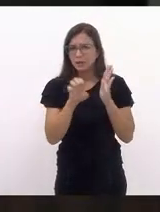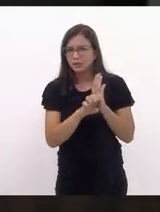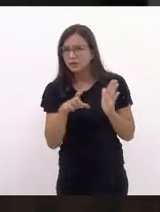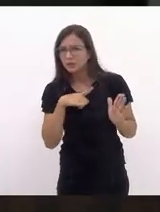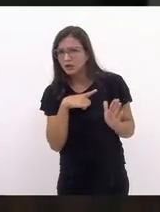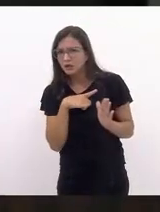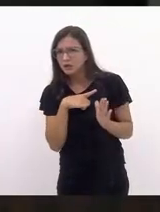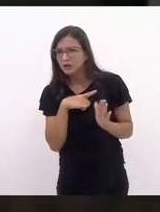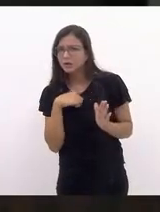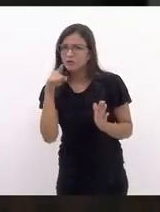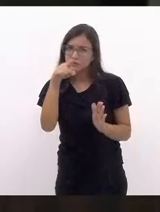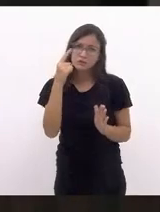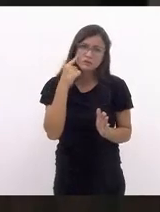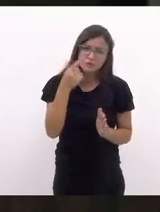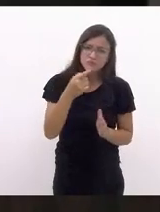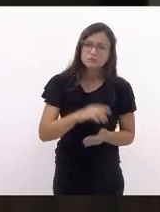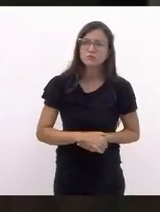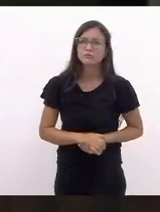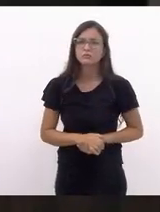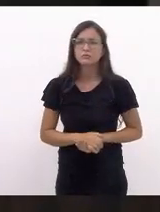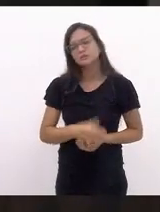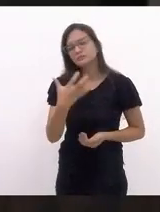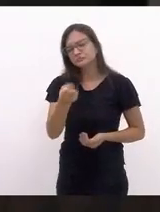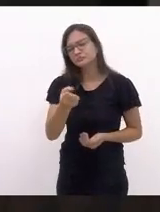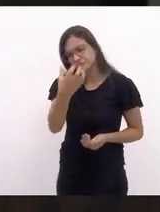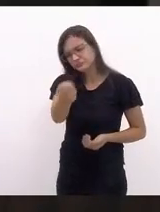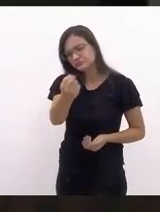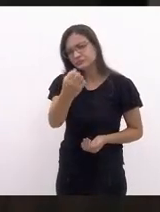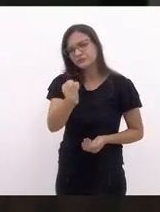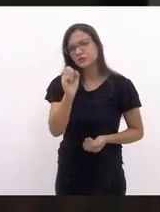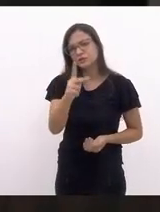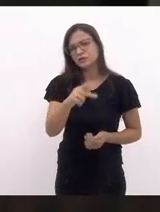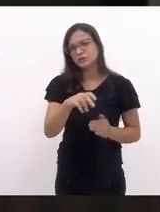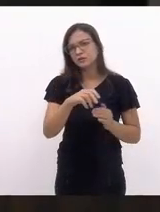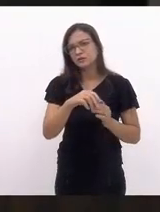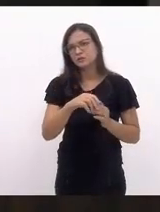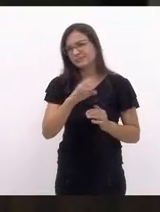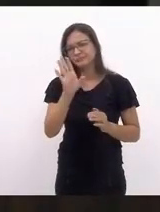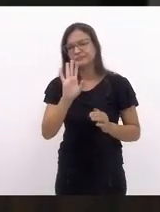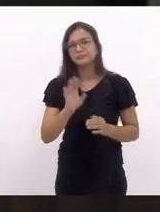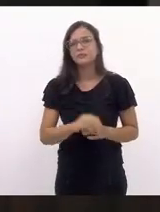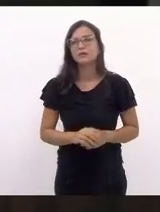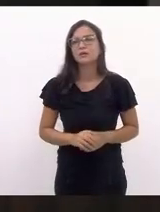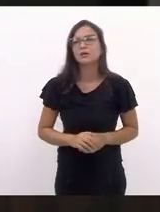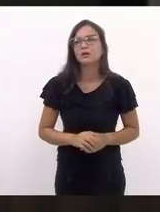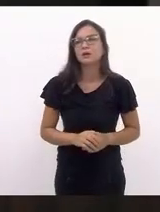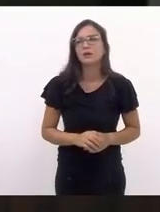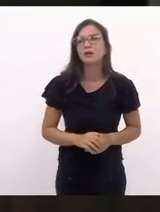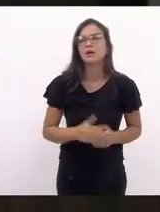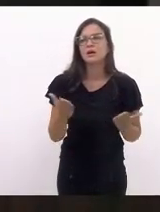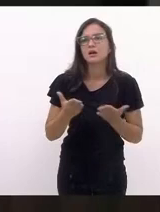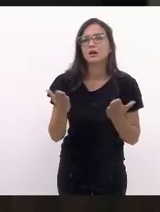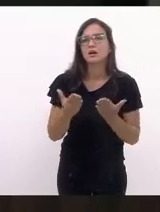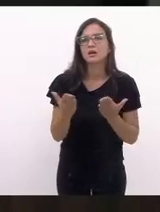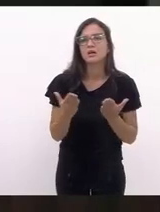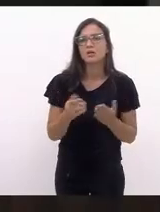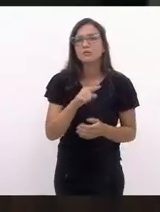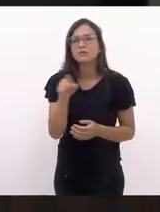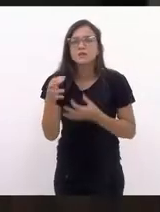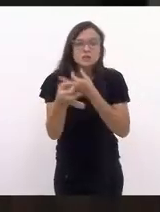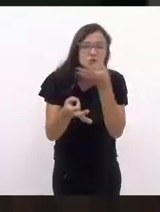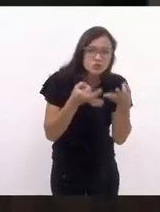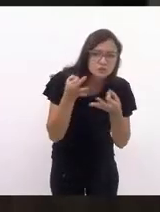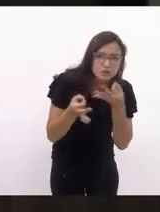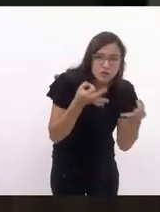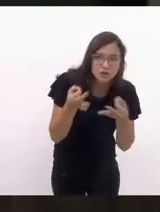você nem você puder tá cozido Ok da retirada dela está prejudicada então para emitir parecer pela começou a conversar a gente